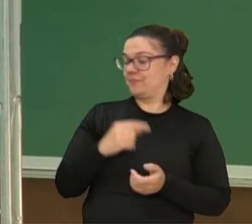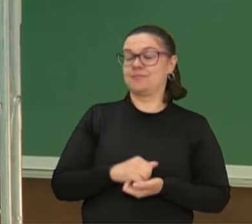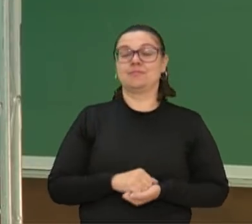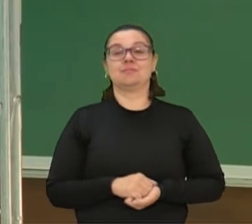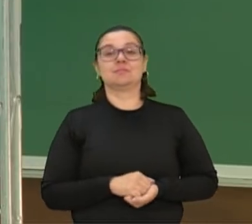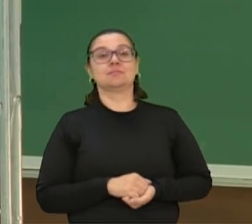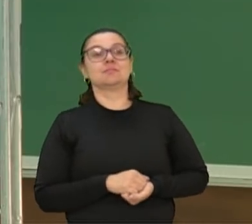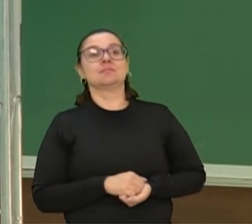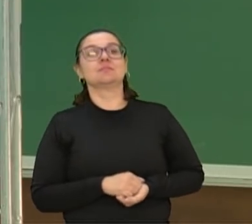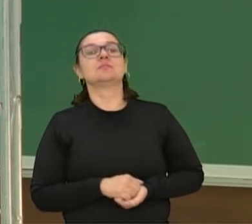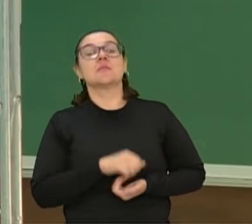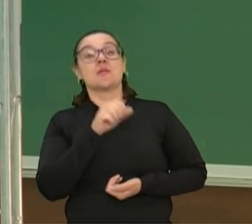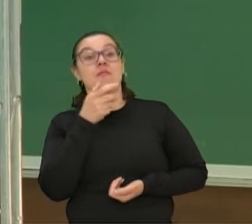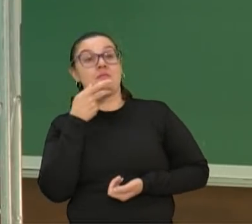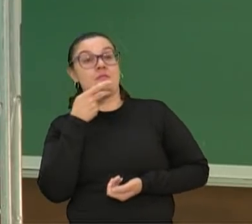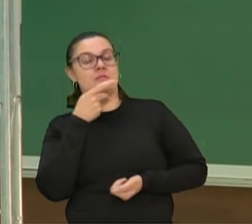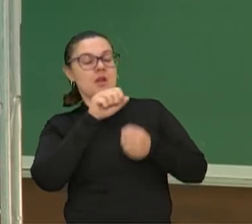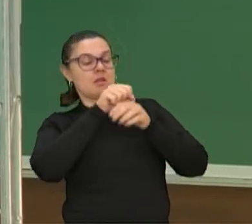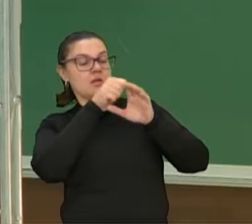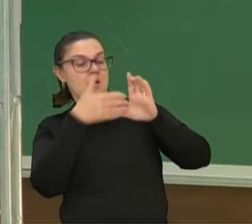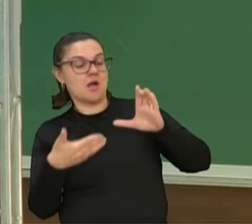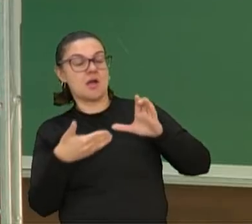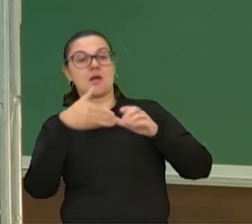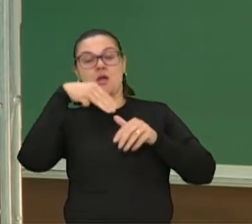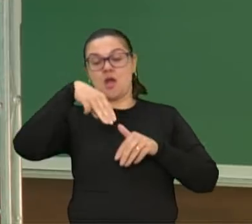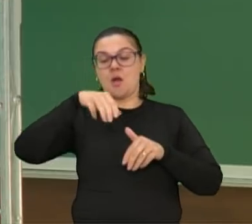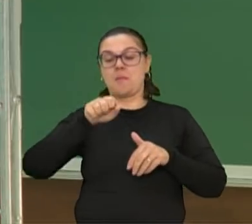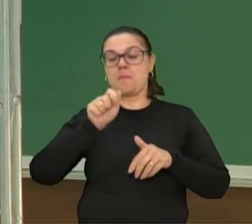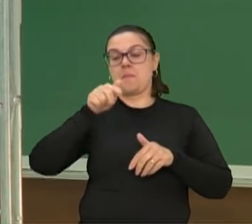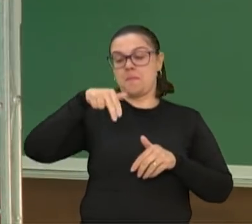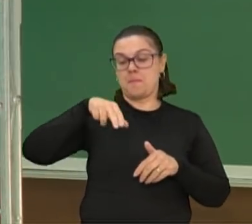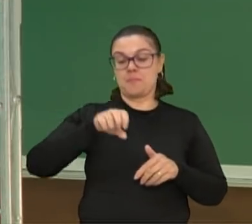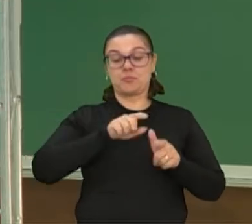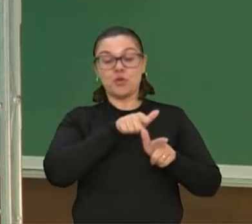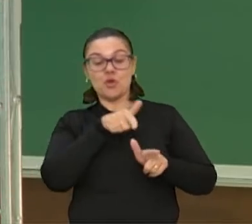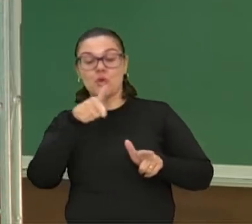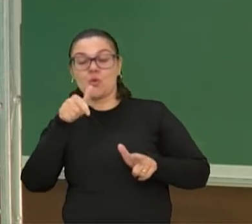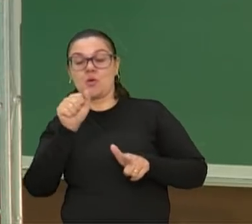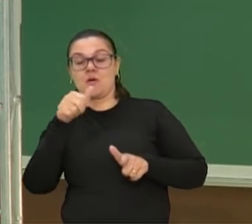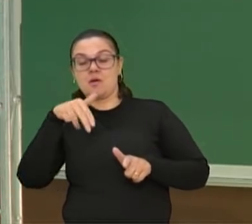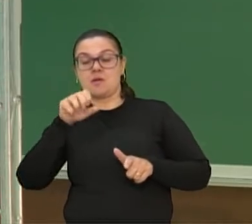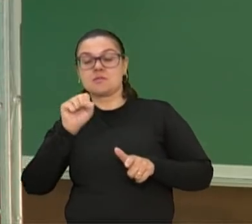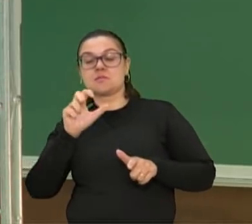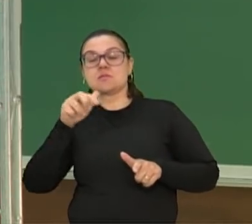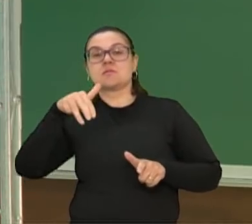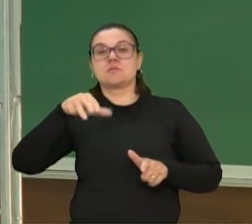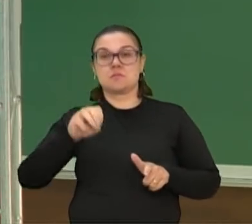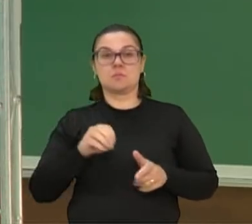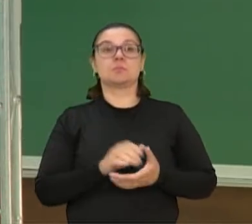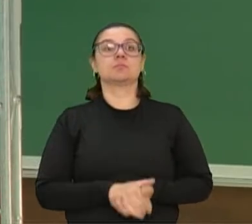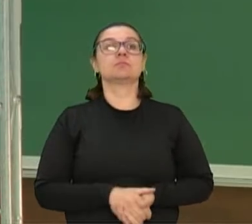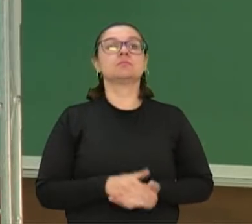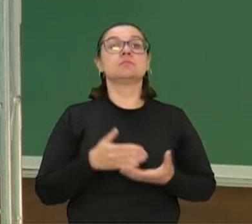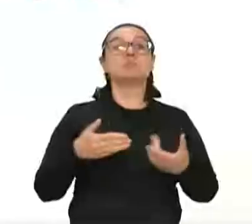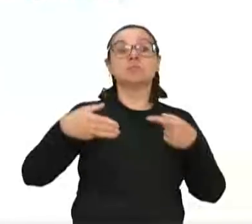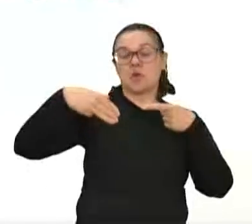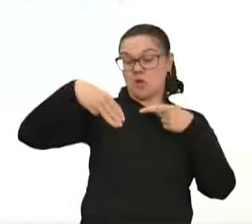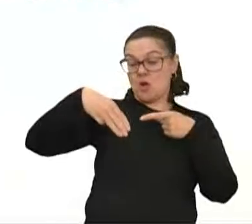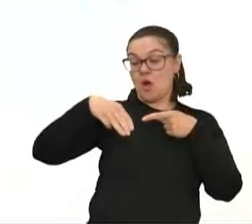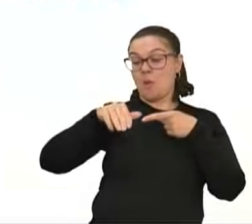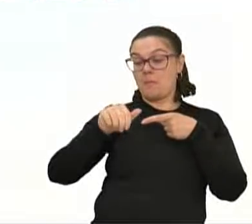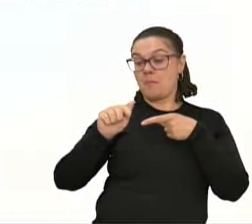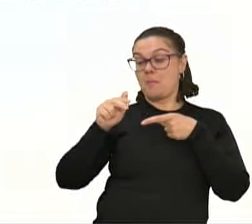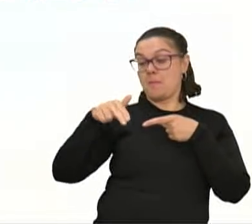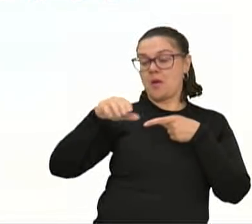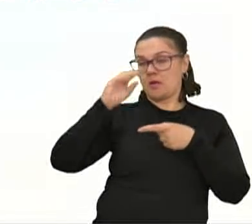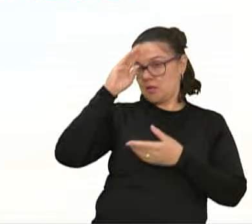então. Cite uma característica de Alberto Magno e outra de Santo Anselmo. Alberto Magno